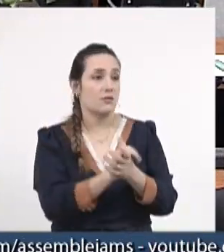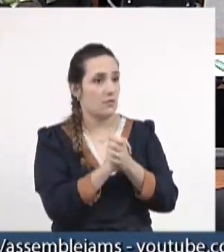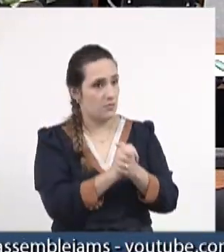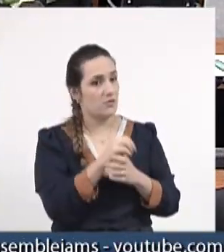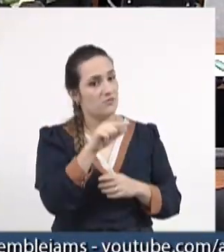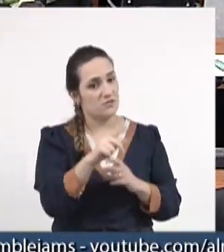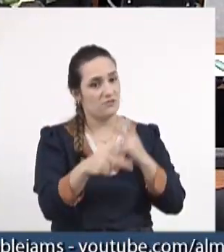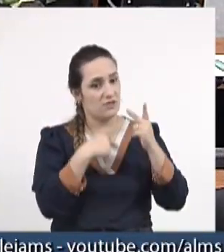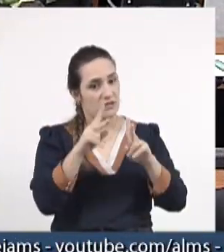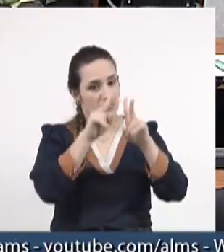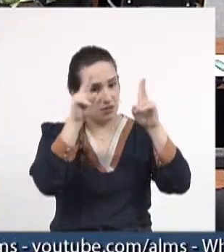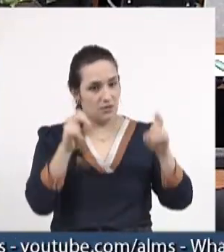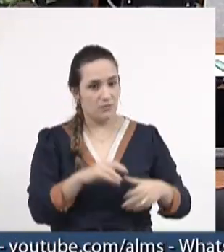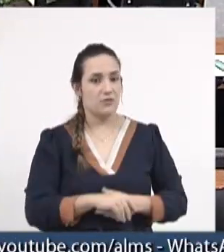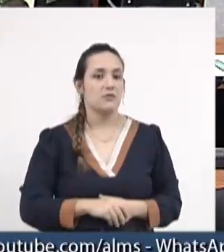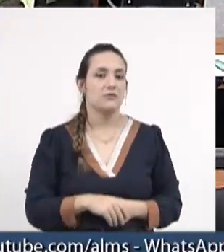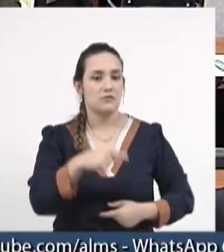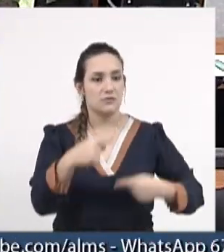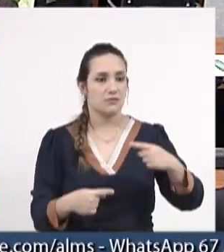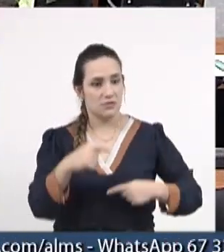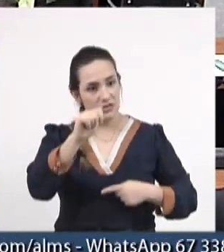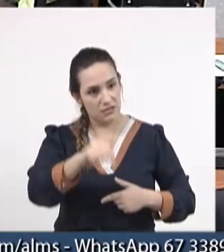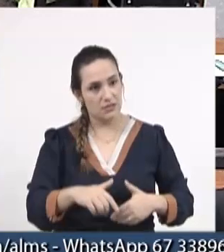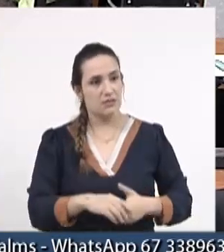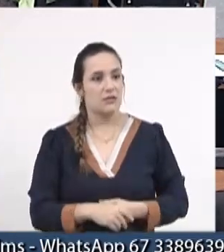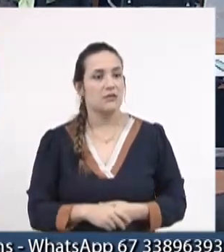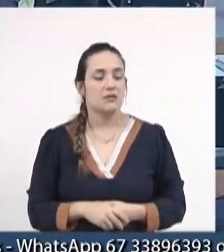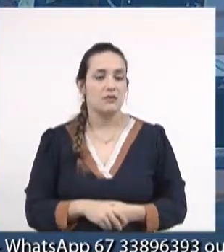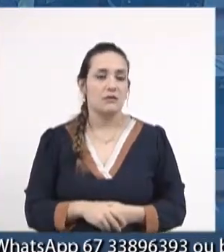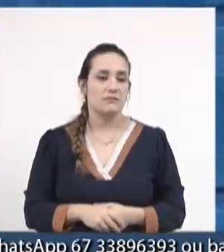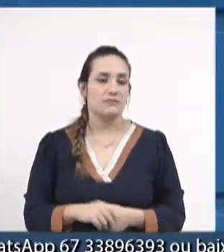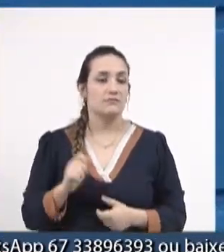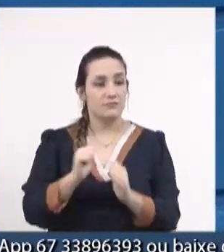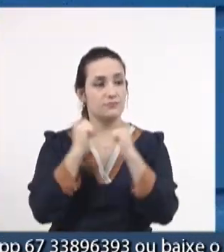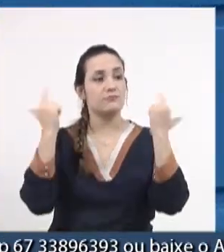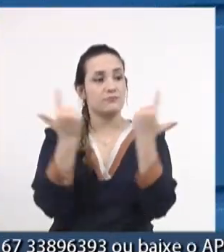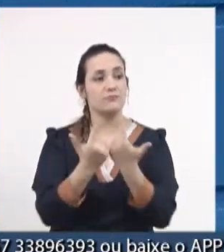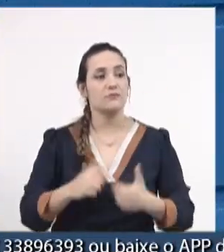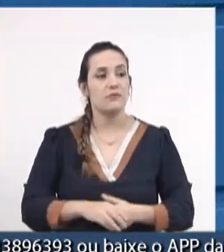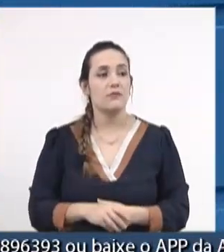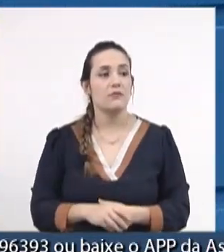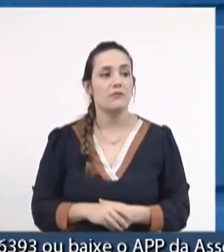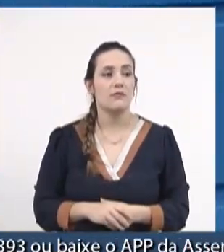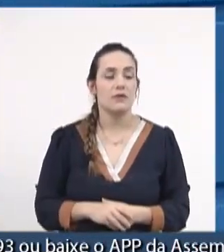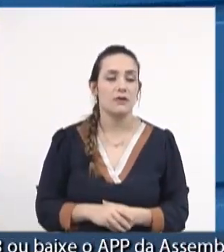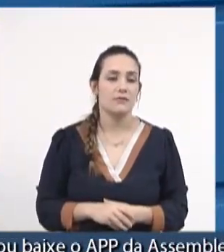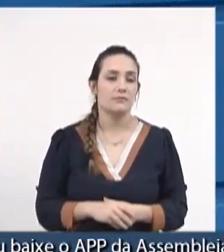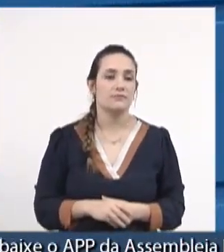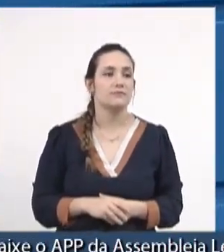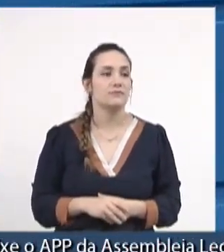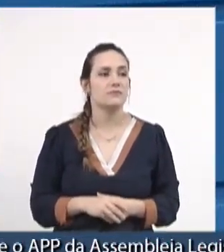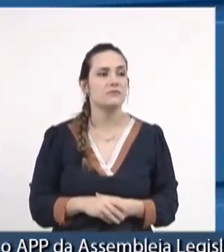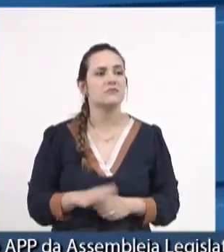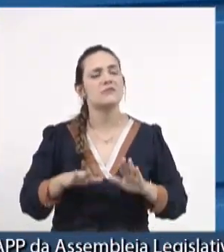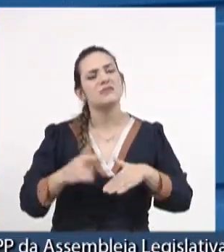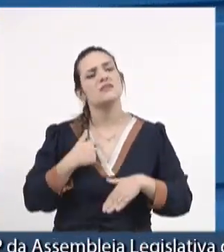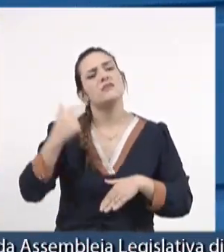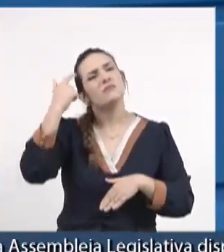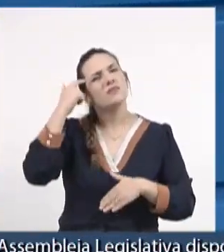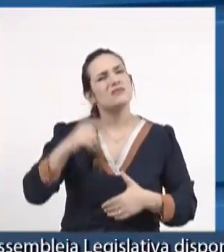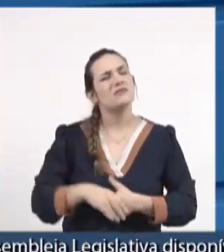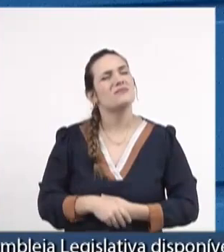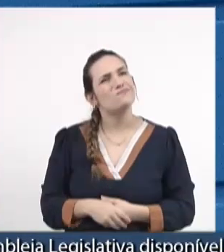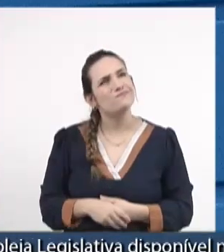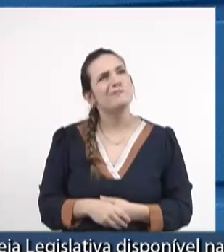Excelência por trazer mais uma vez essa discussão nesta casa, mas eu começo a pensar o seguinte: passa